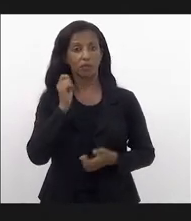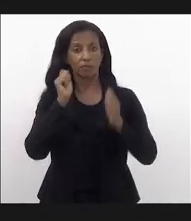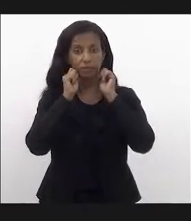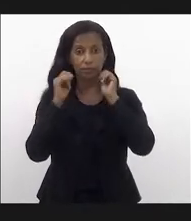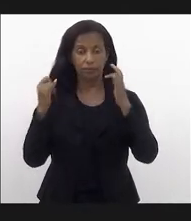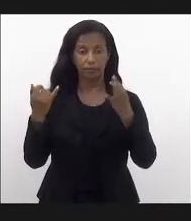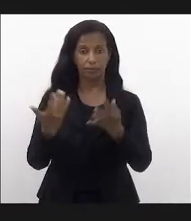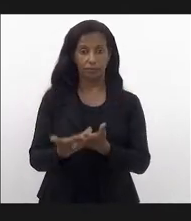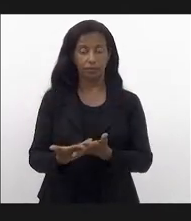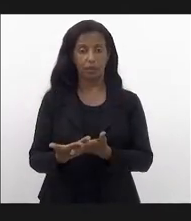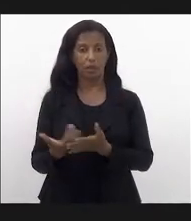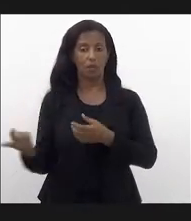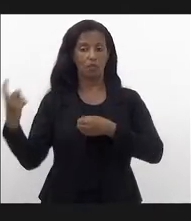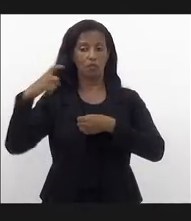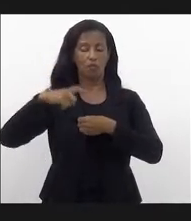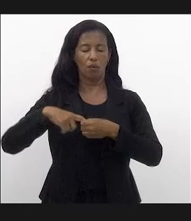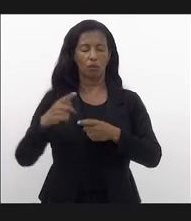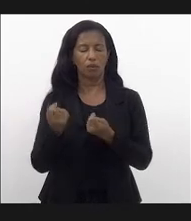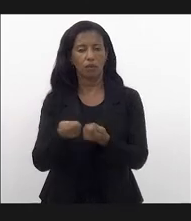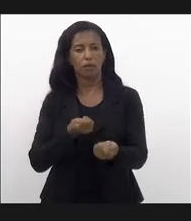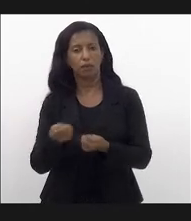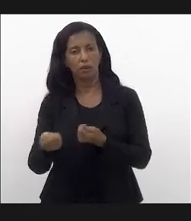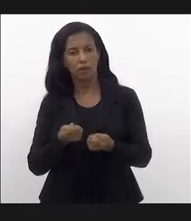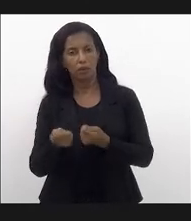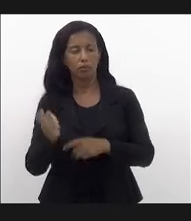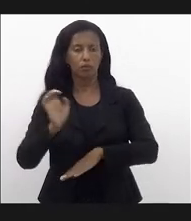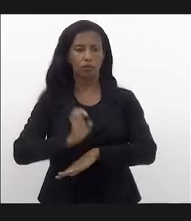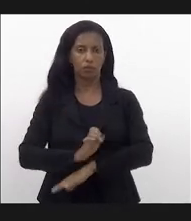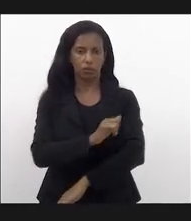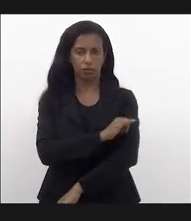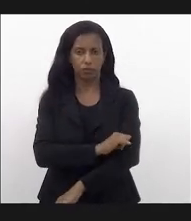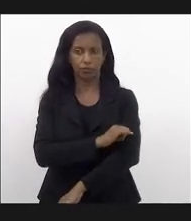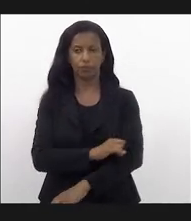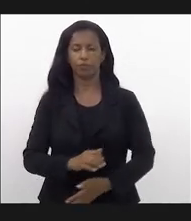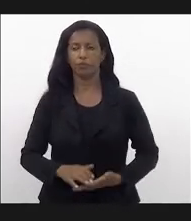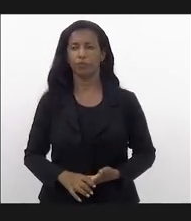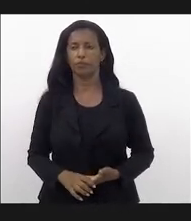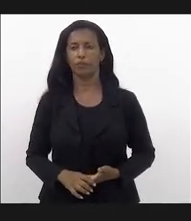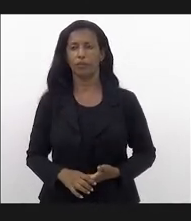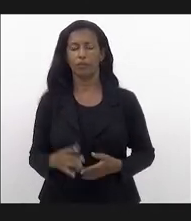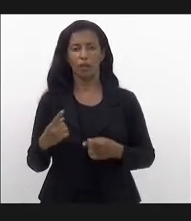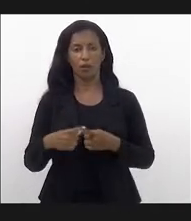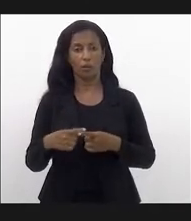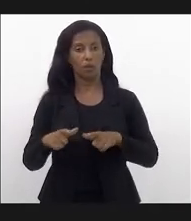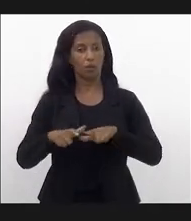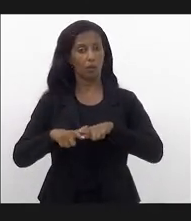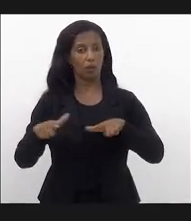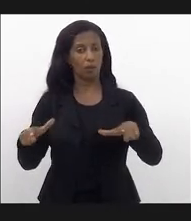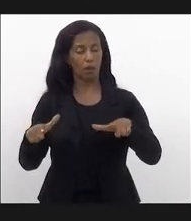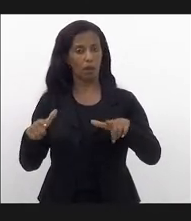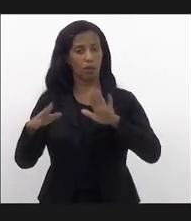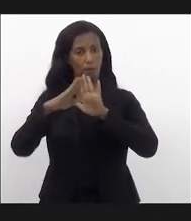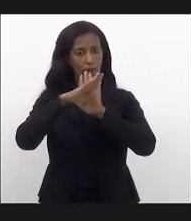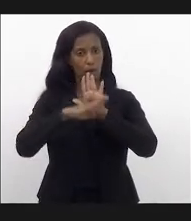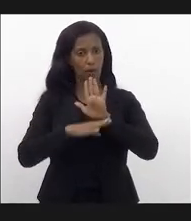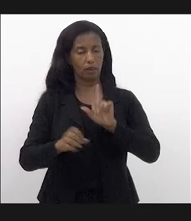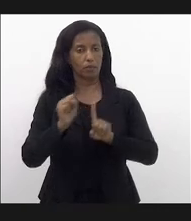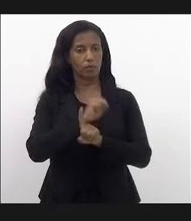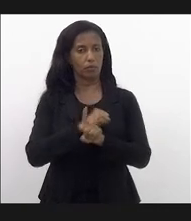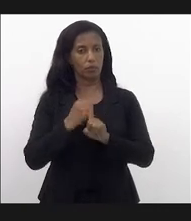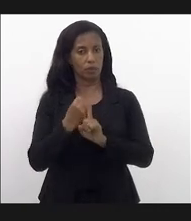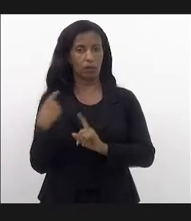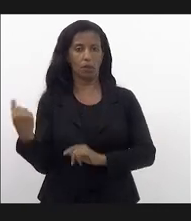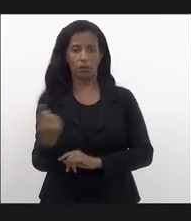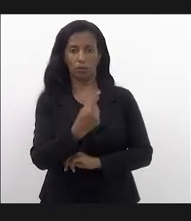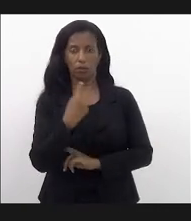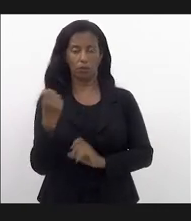pensando na retomada da economia do estado do Rio de Janeiro porque o maior programa social que nós